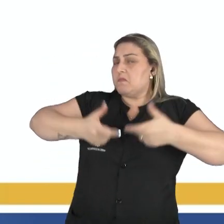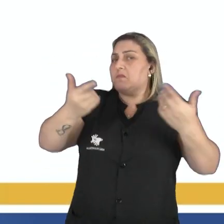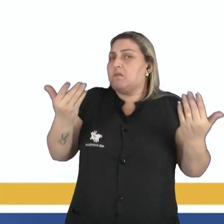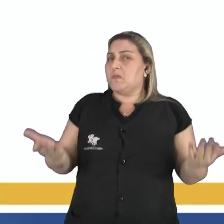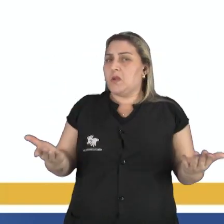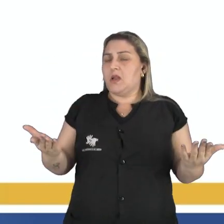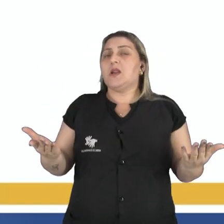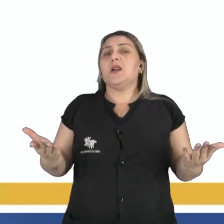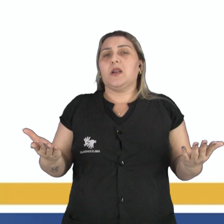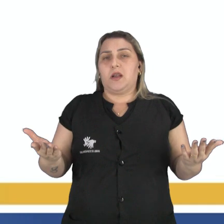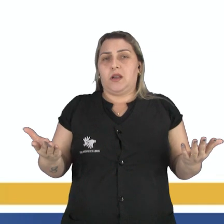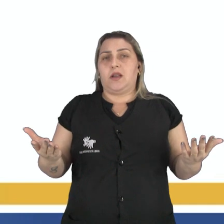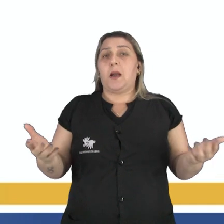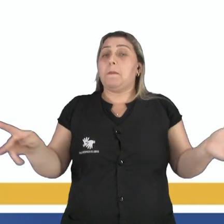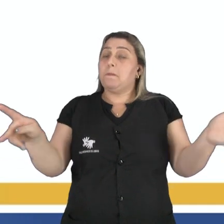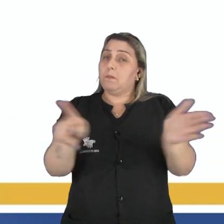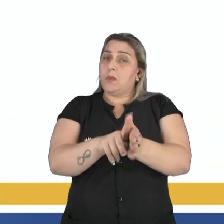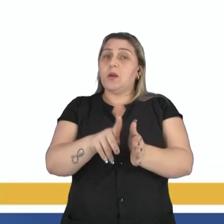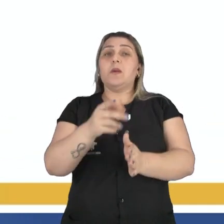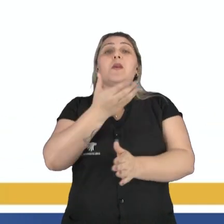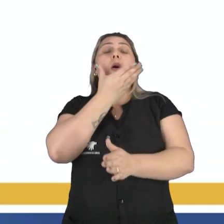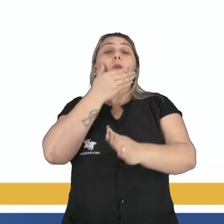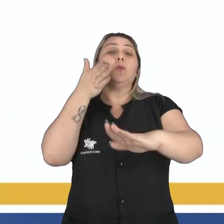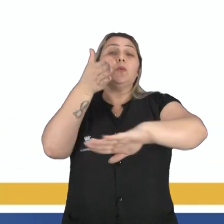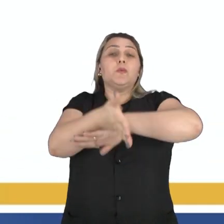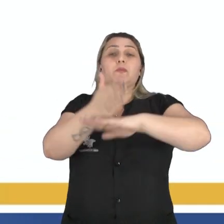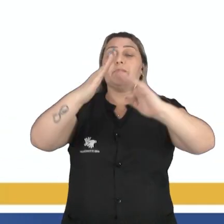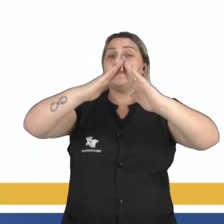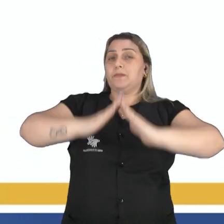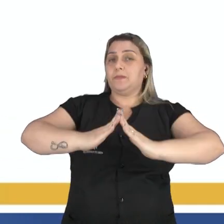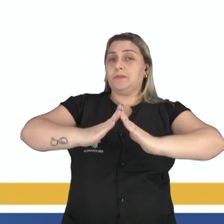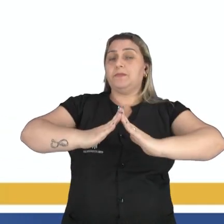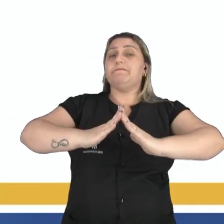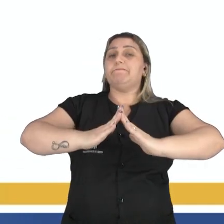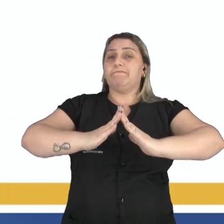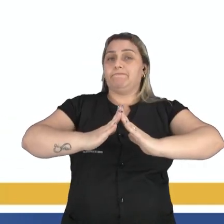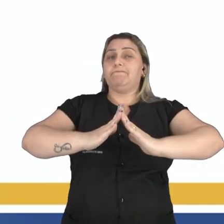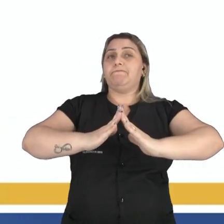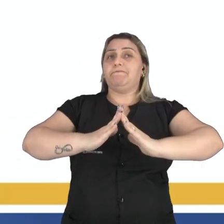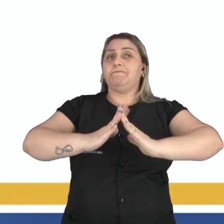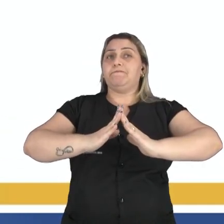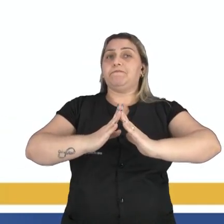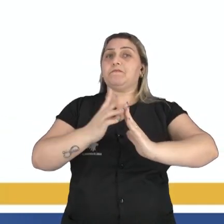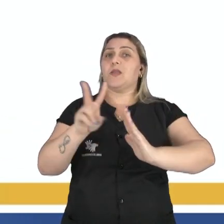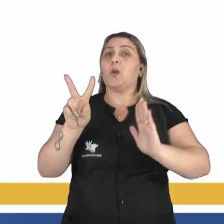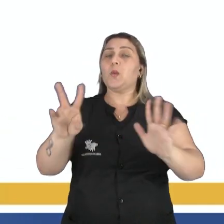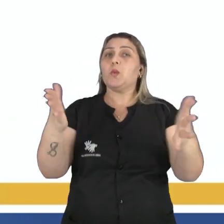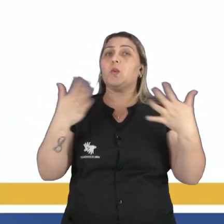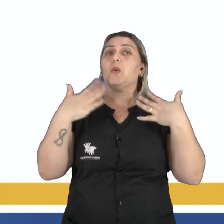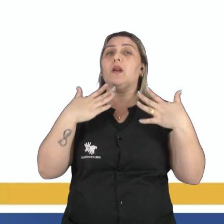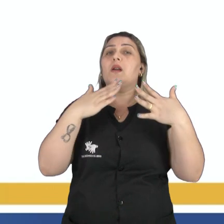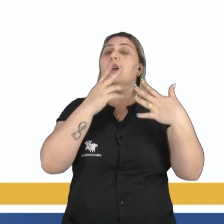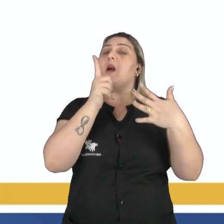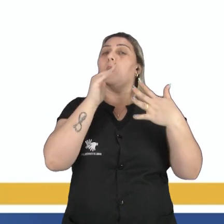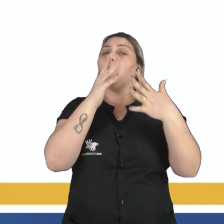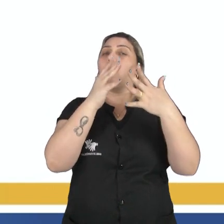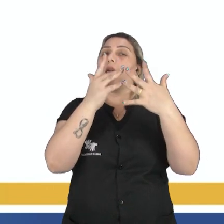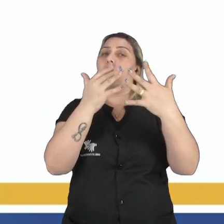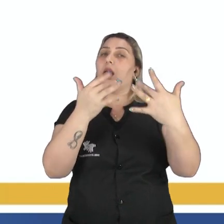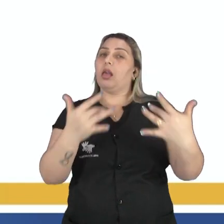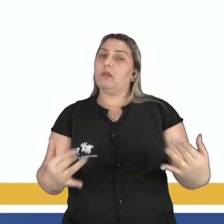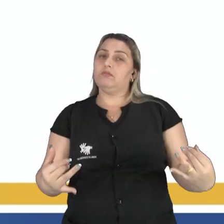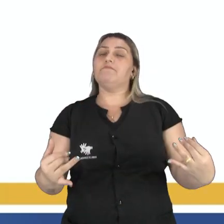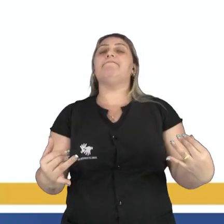assim tão adequado para moradia humana. Quando chega a parte do verão, toda essa geleira, boa parte dela